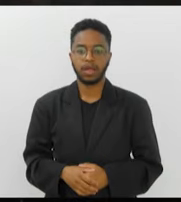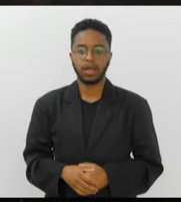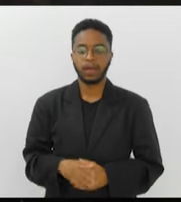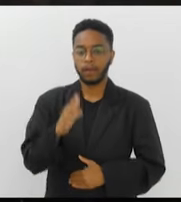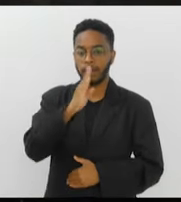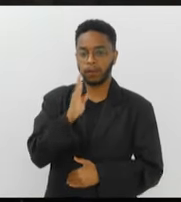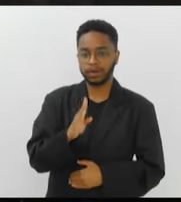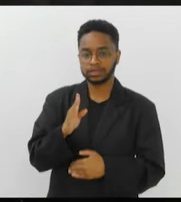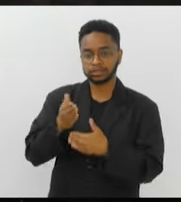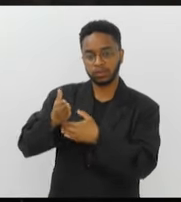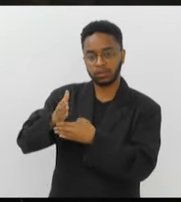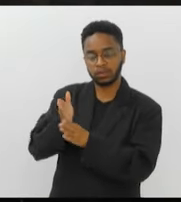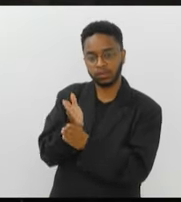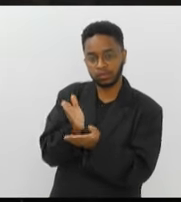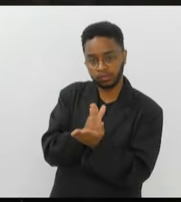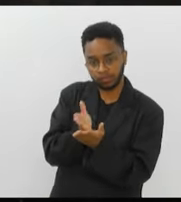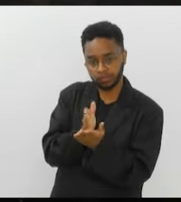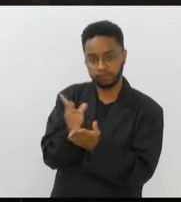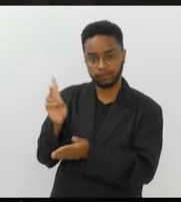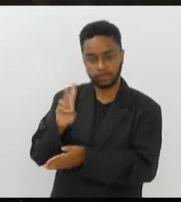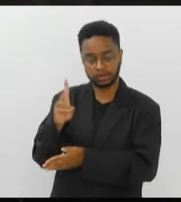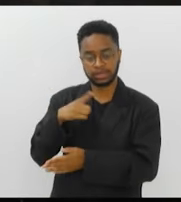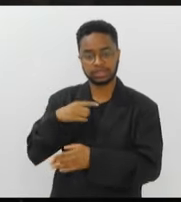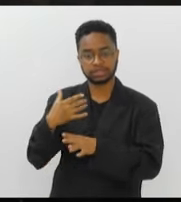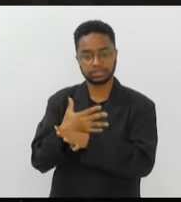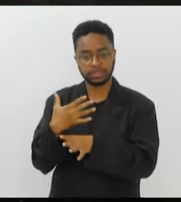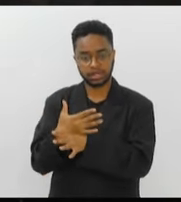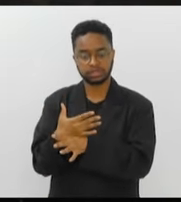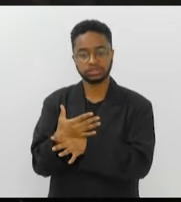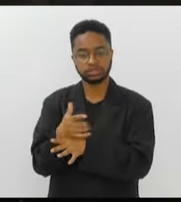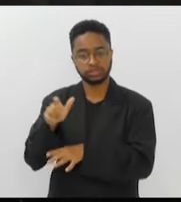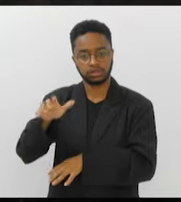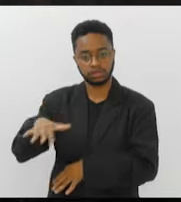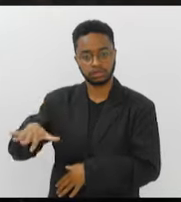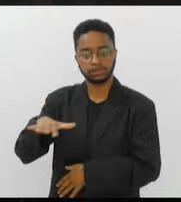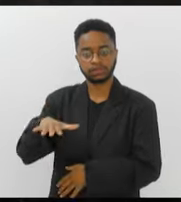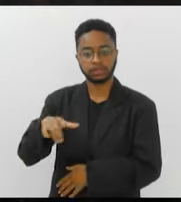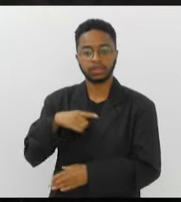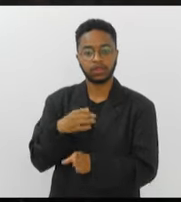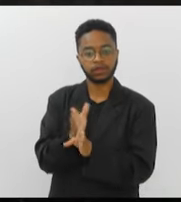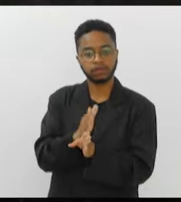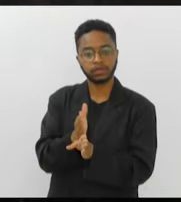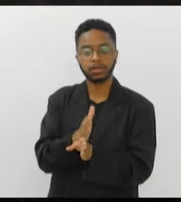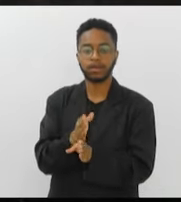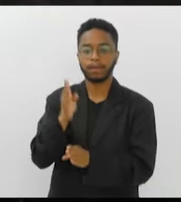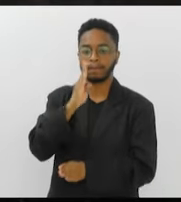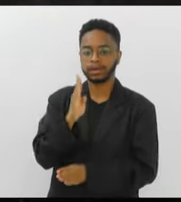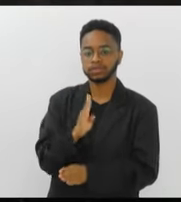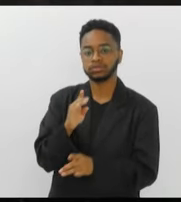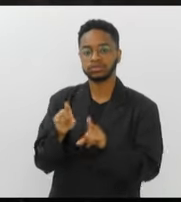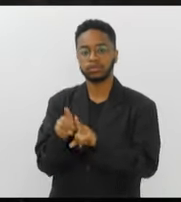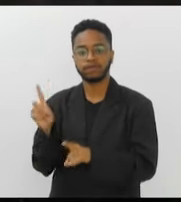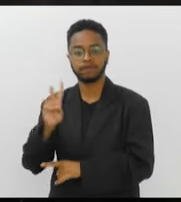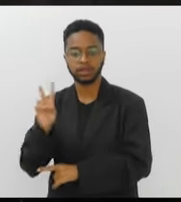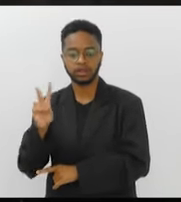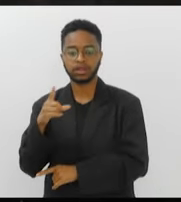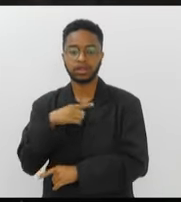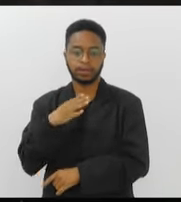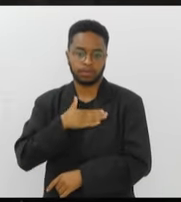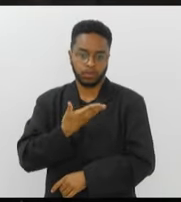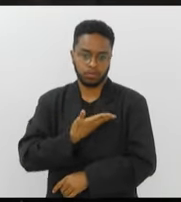Venezuela, na cidade de Pacaraima, fronteira do Brasil com a Venezuela, tem um amigo meu que mora